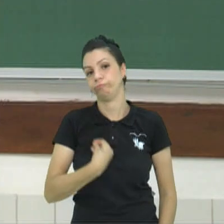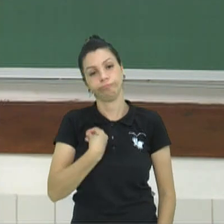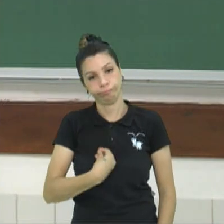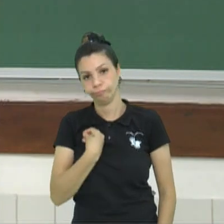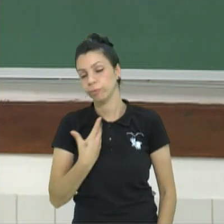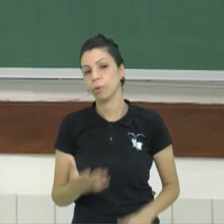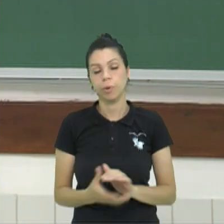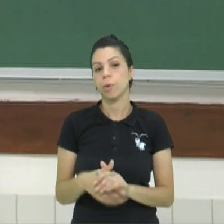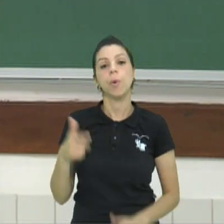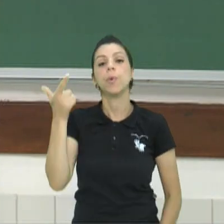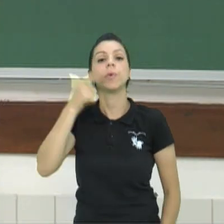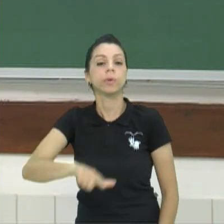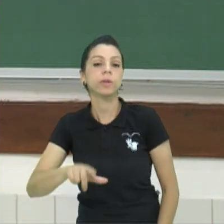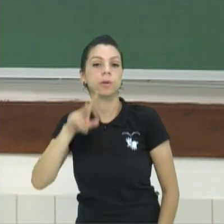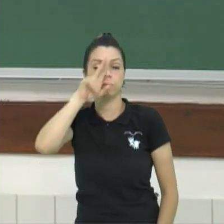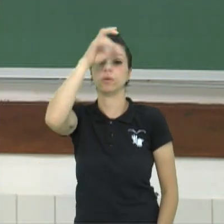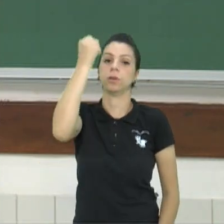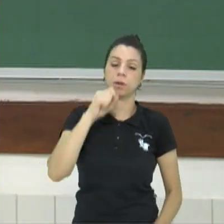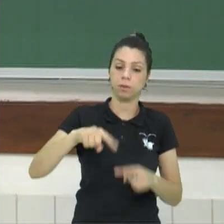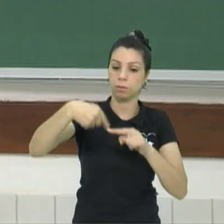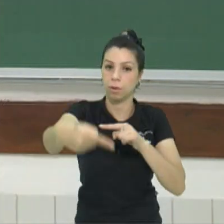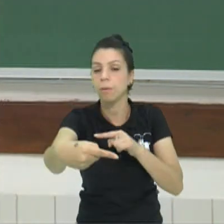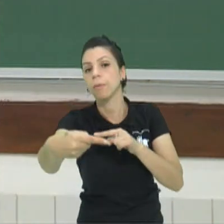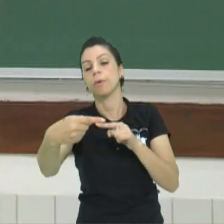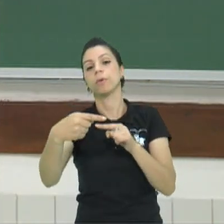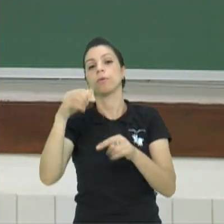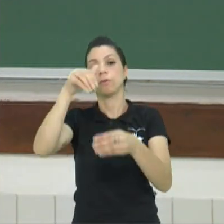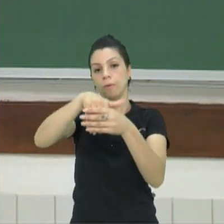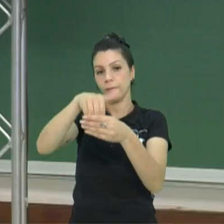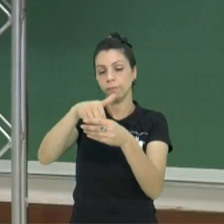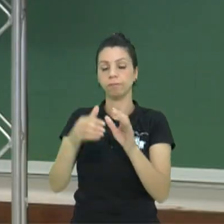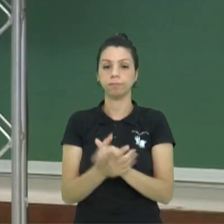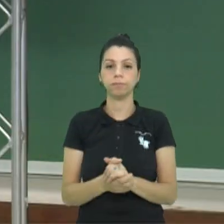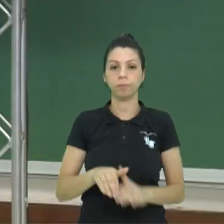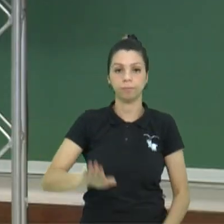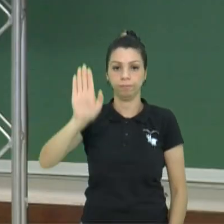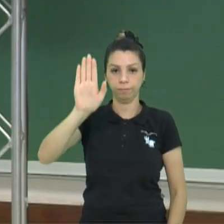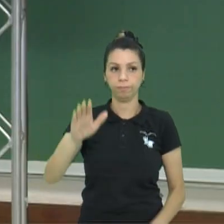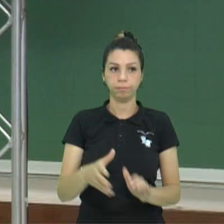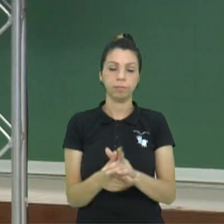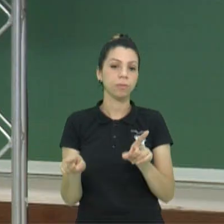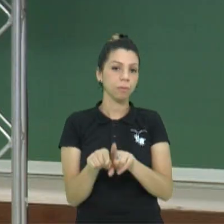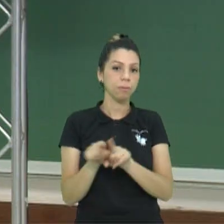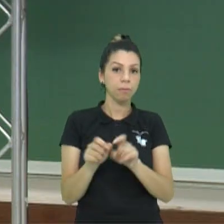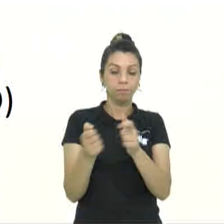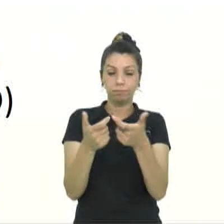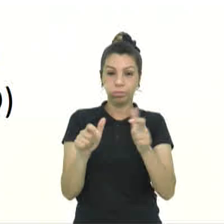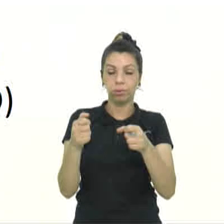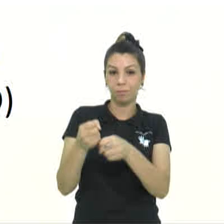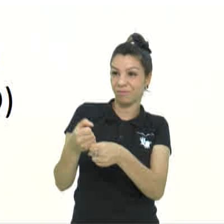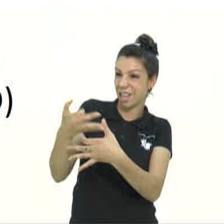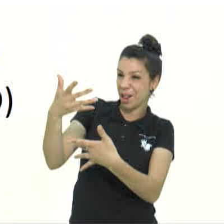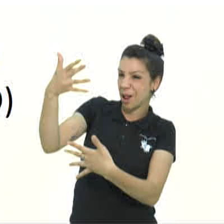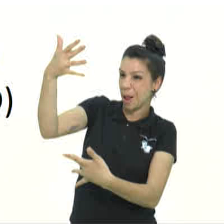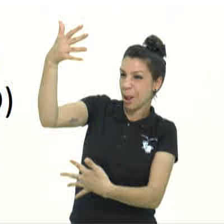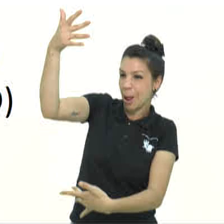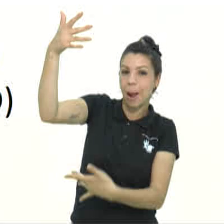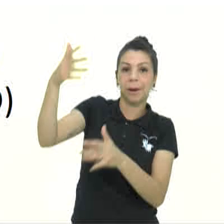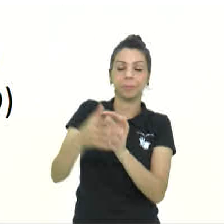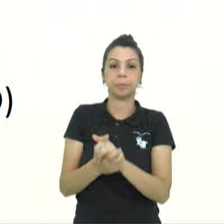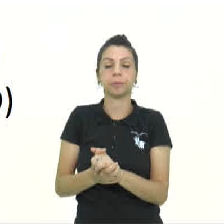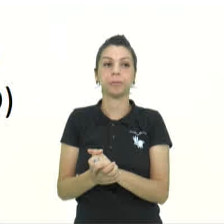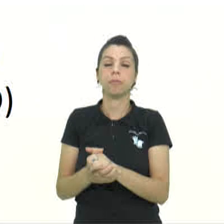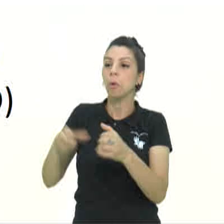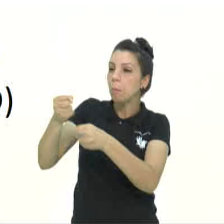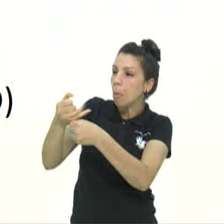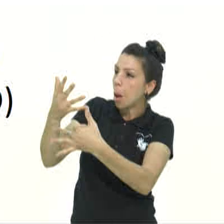se firmar depois dessa eleição. Aqui um exemplo que mostra então o tamanho dessa eleição, está aí na sua tela. Todos esses